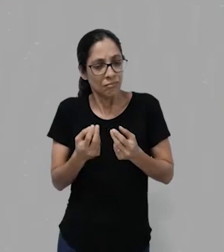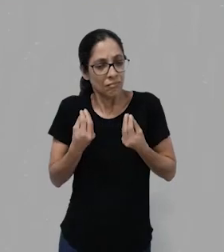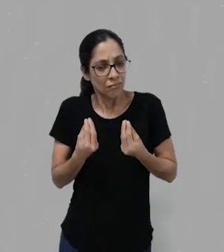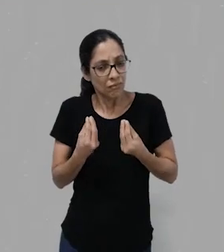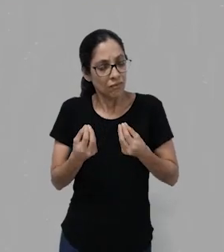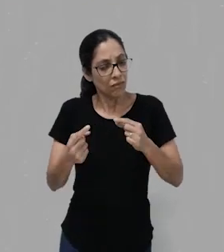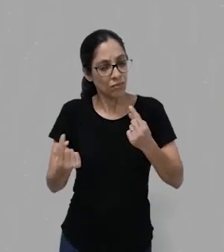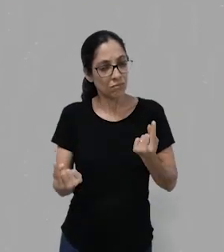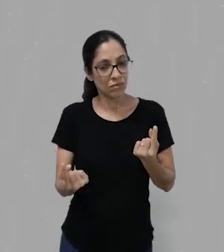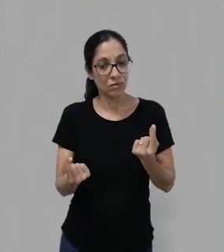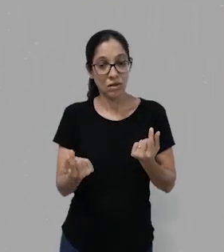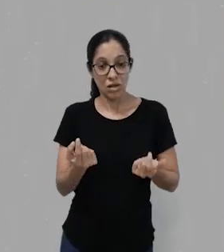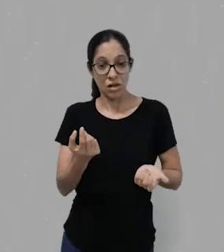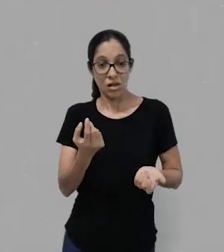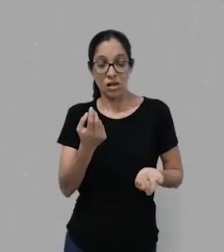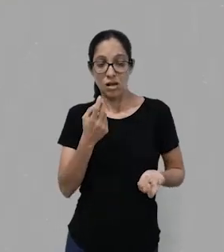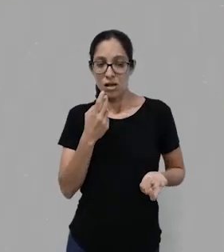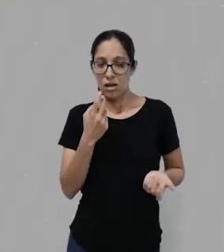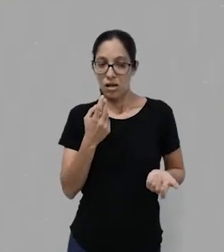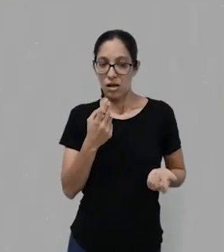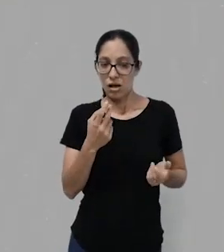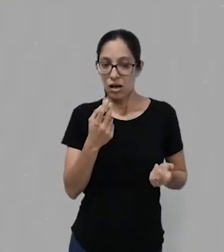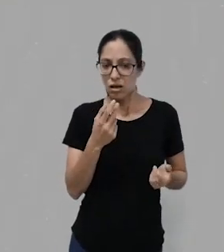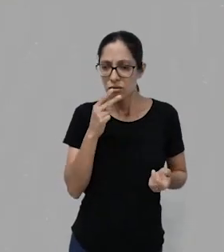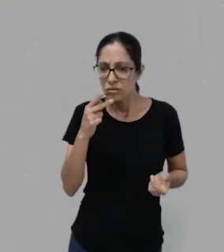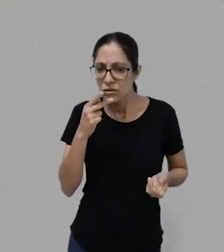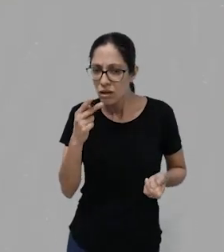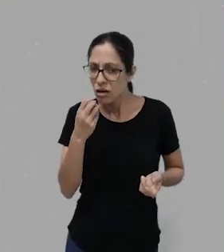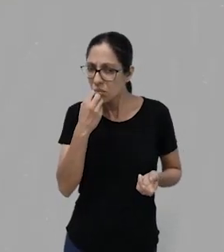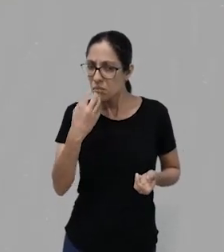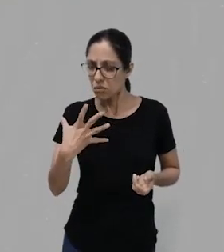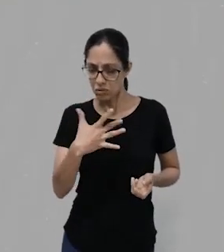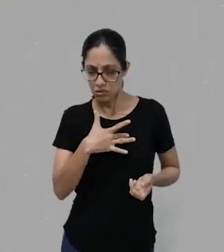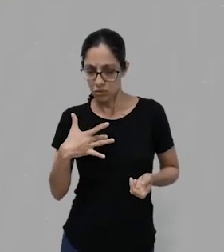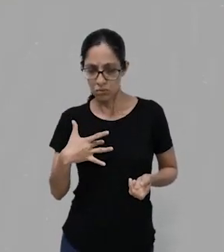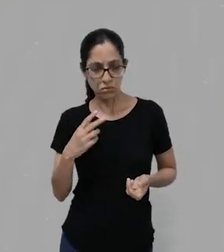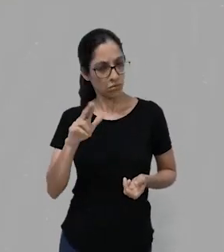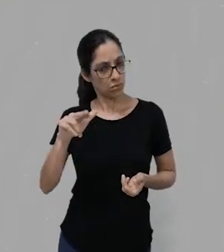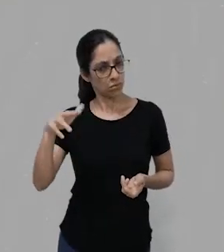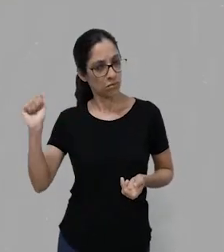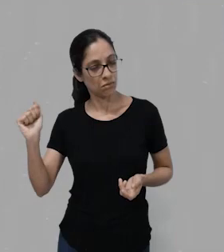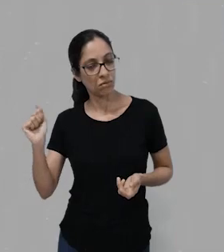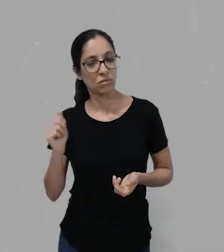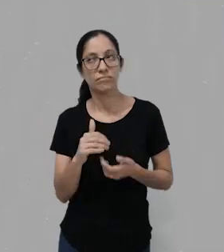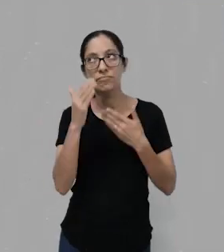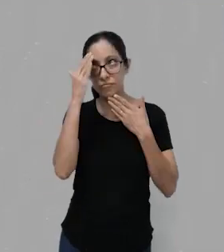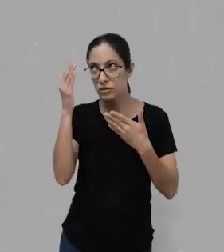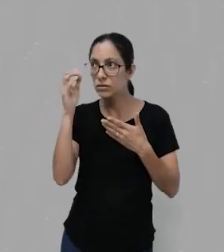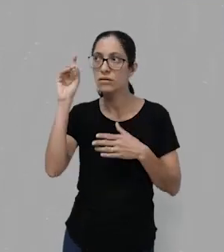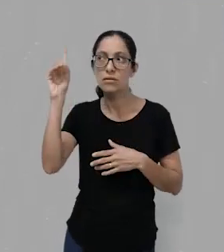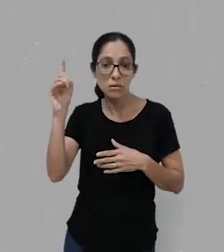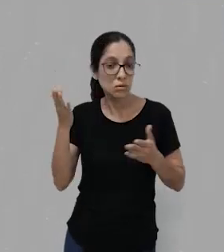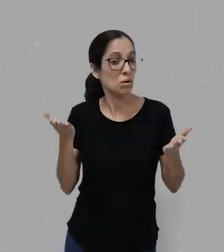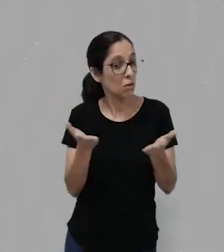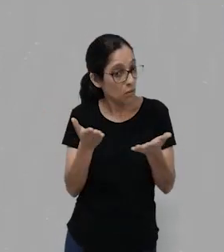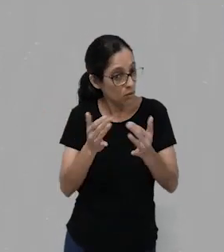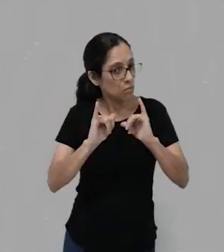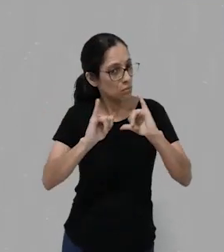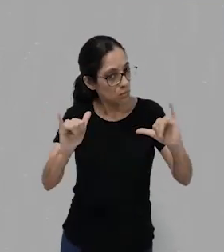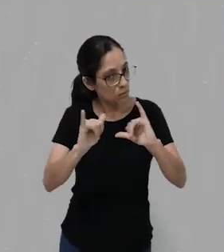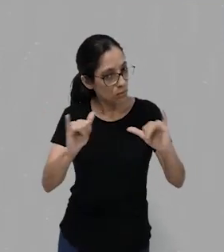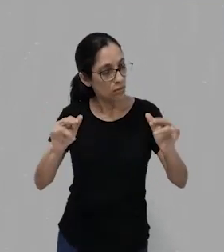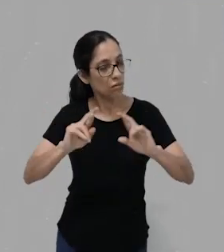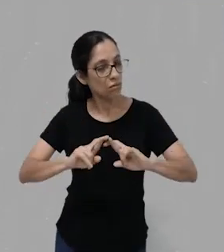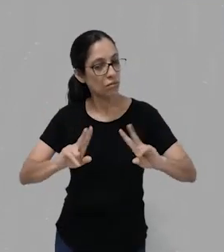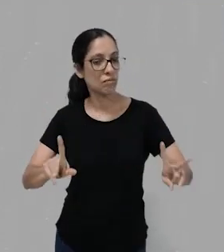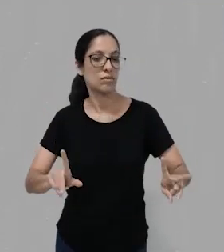bem-estar. Nunca que um cigarro vai fazer bem para o indivíduo. E graças a Deus, felizmente hoje as propagandas são